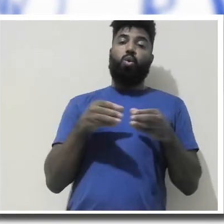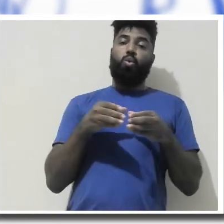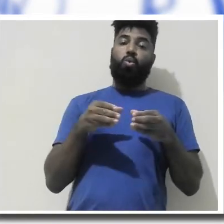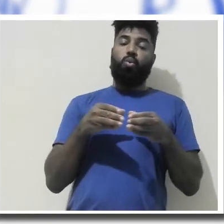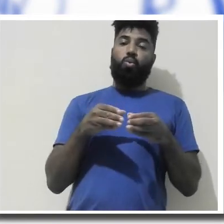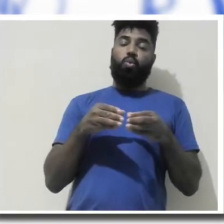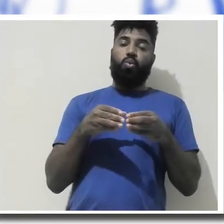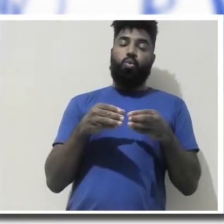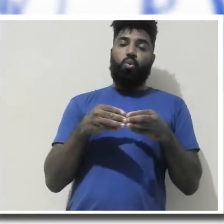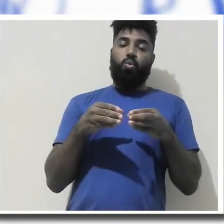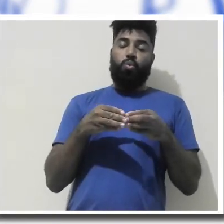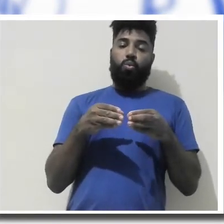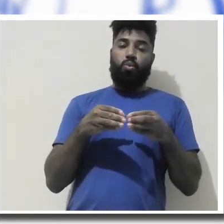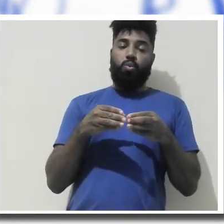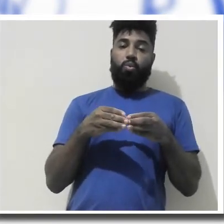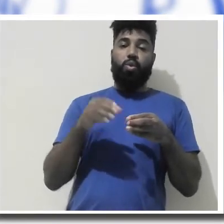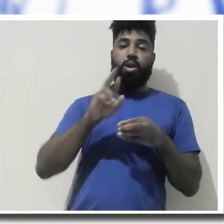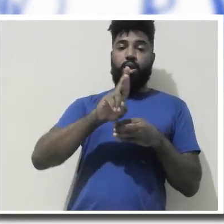números